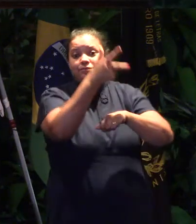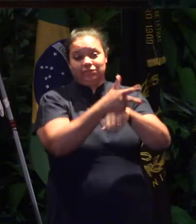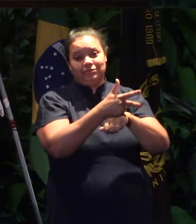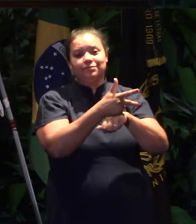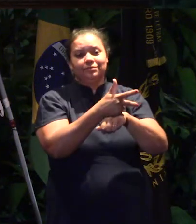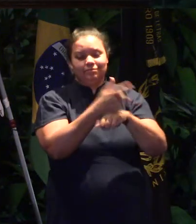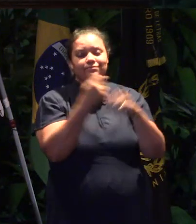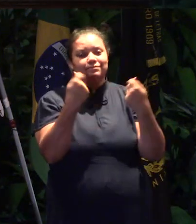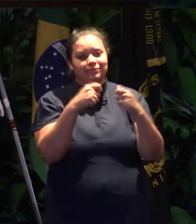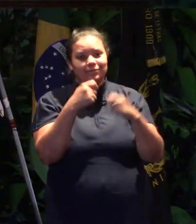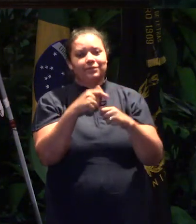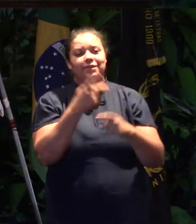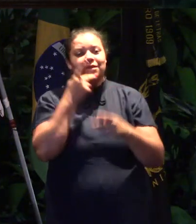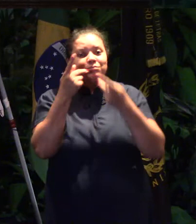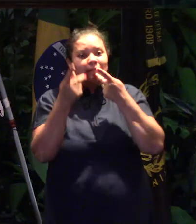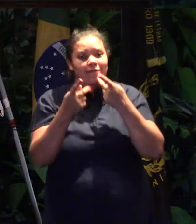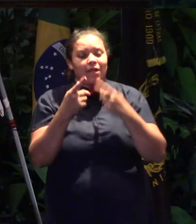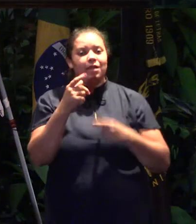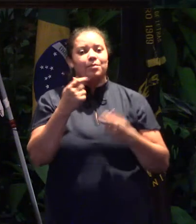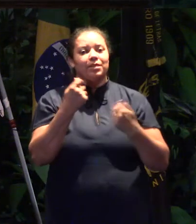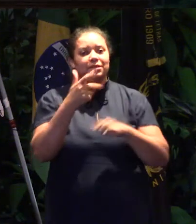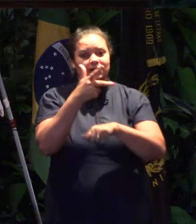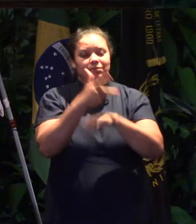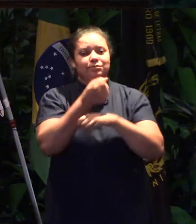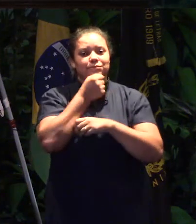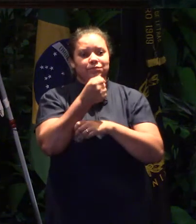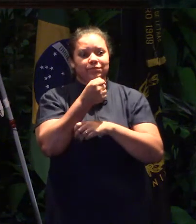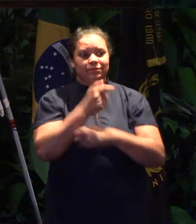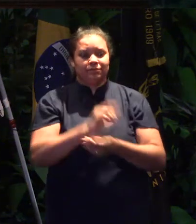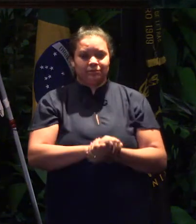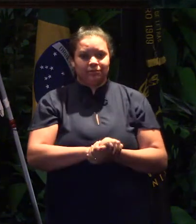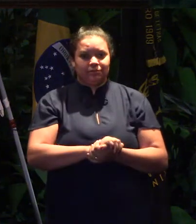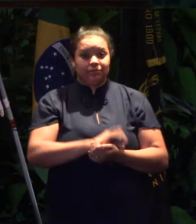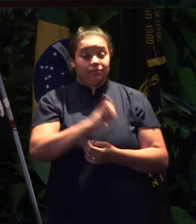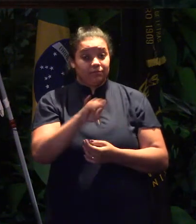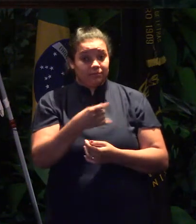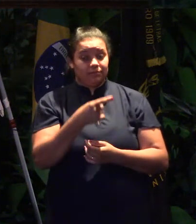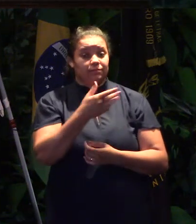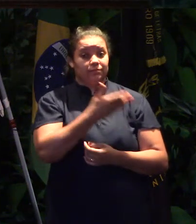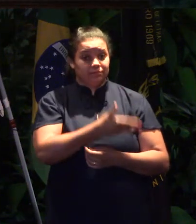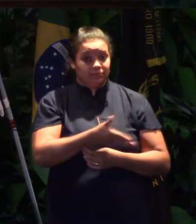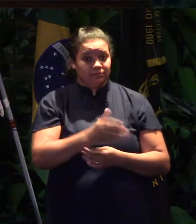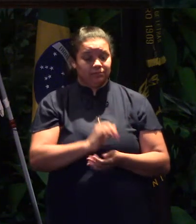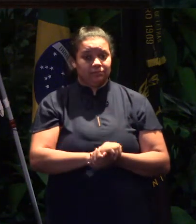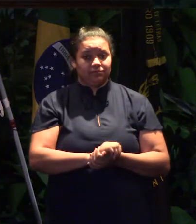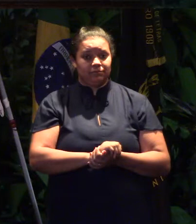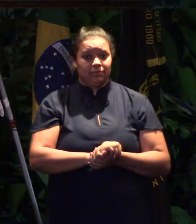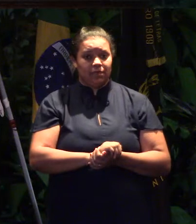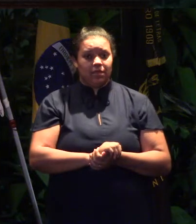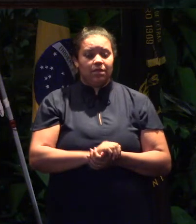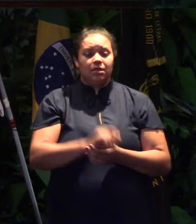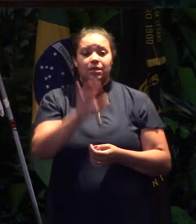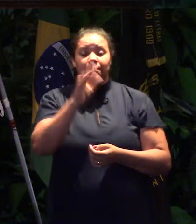evento, então precisamos das falas todas gravadas. Mas, aproveitando que você se referiu ao ensaio sobre a cegueira do